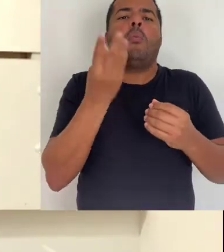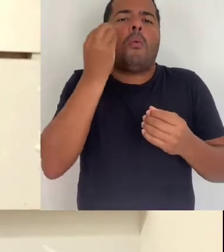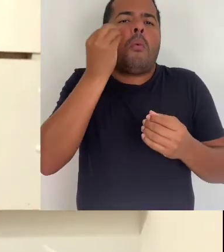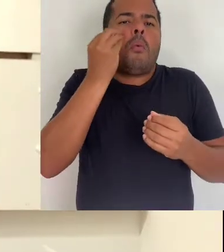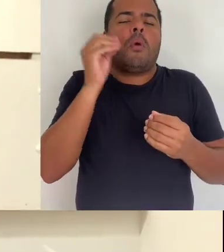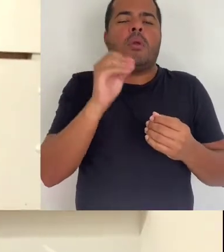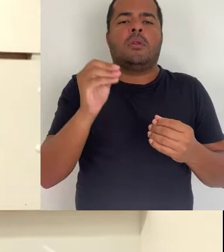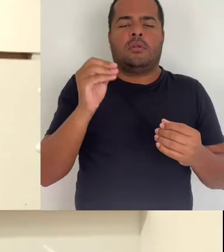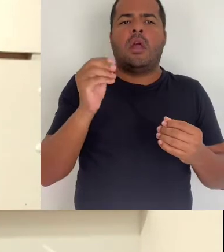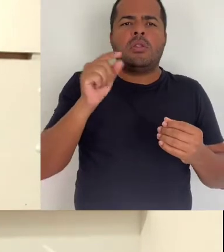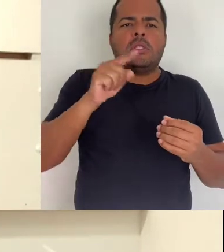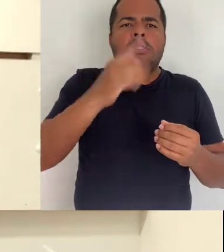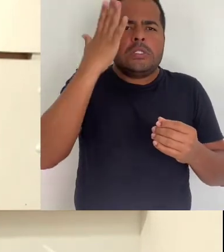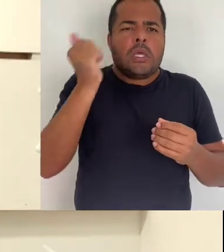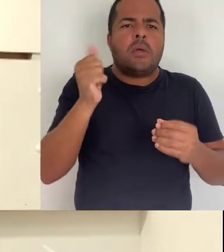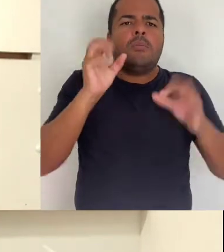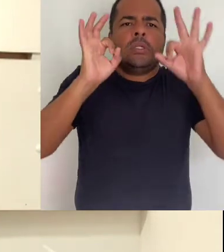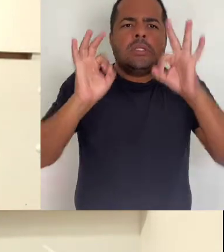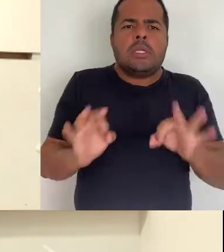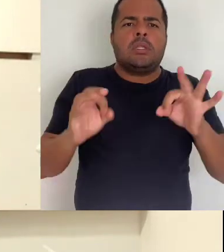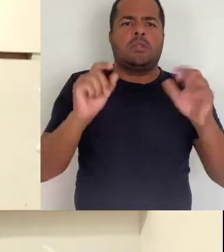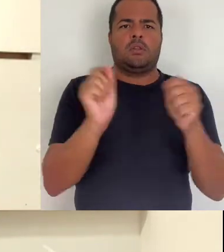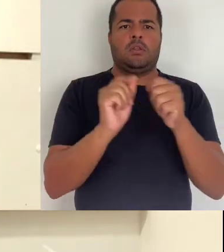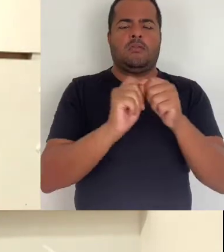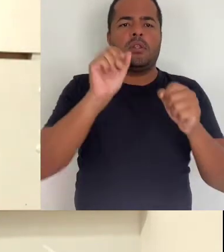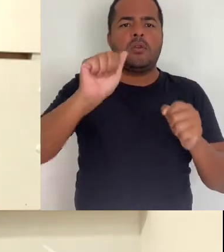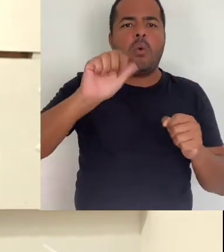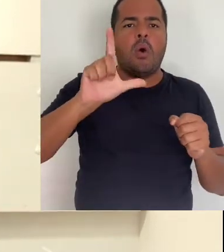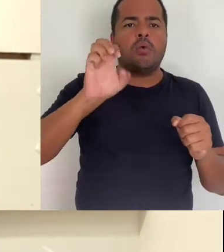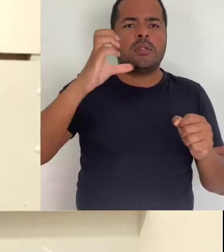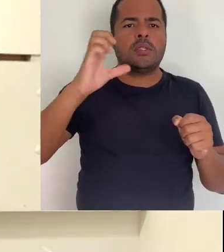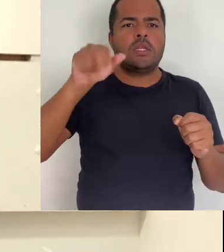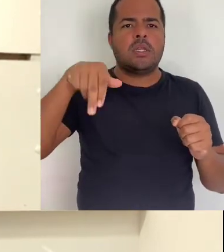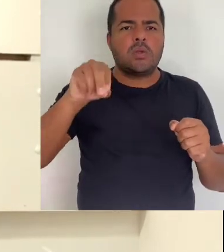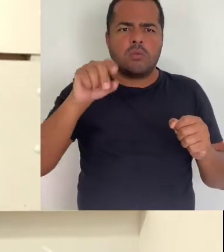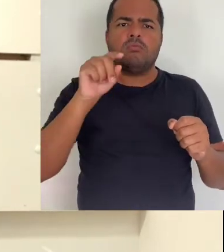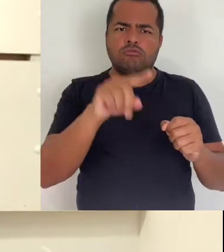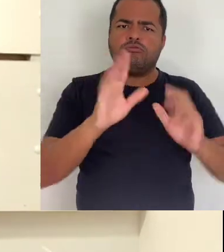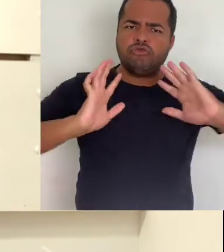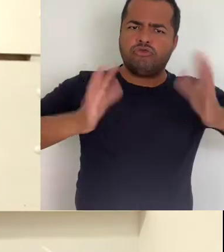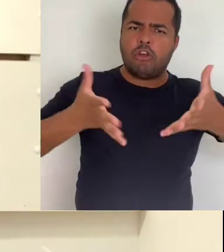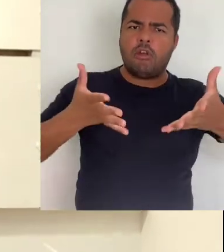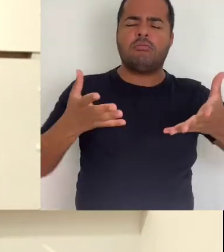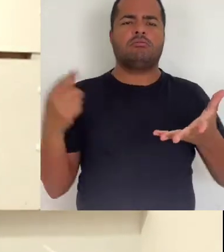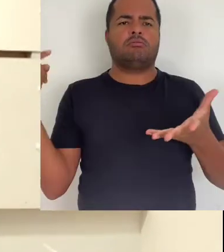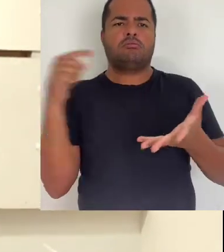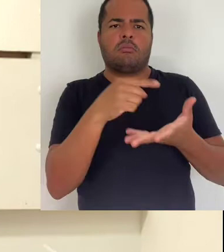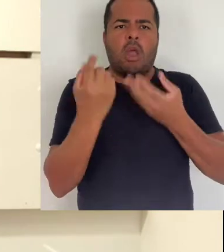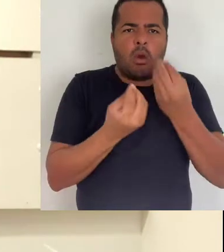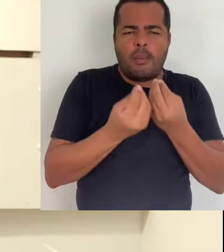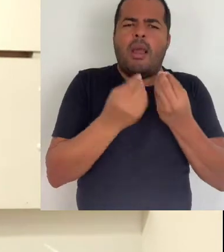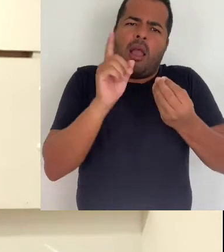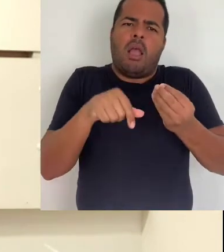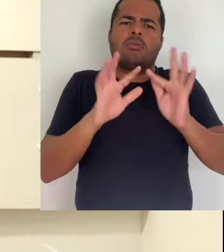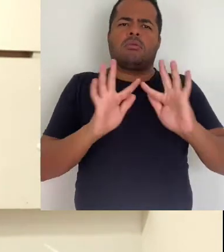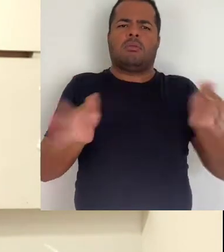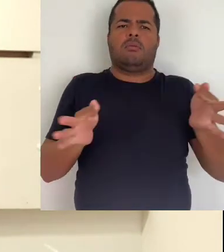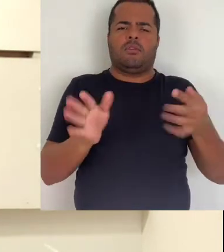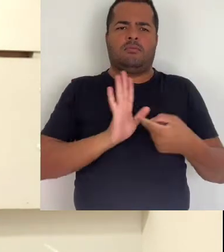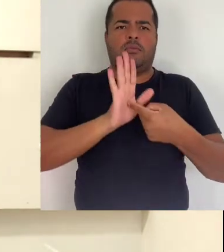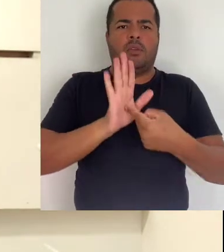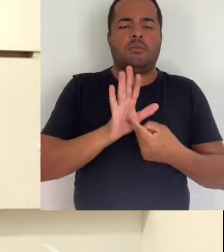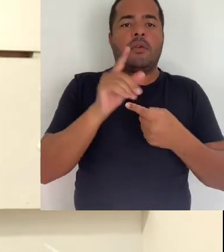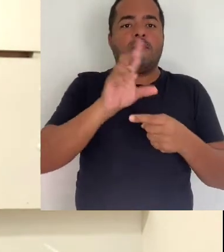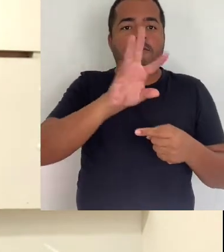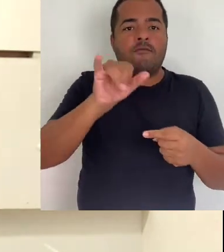mostrar para vocês um teste característico. Como é que a gente tem a certeza que o produto foi gerado, que o alceno foi gerado? É simples.